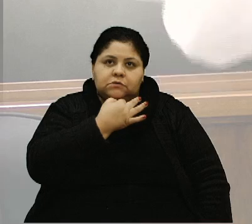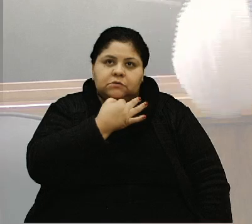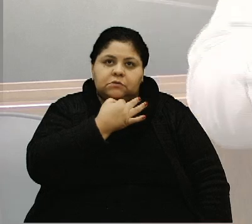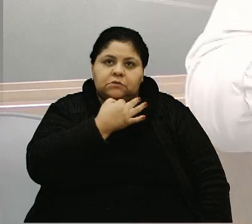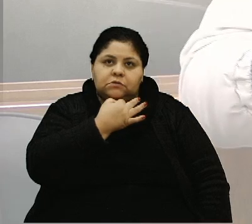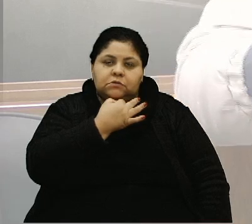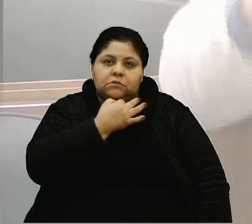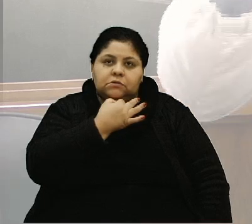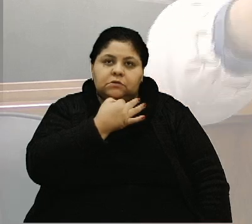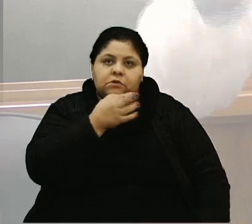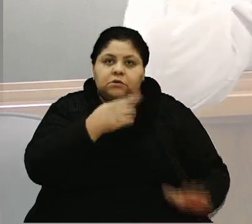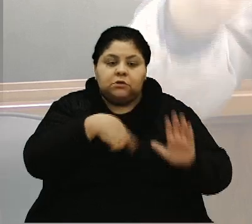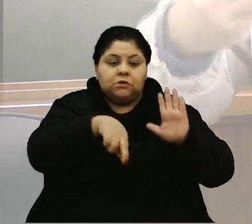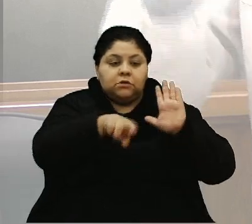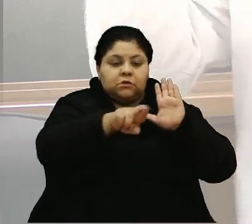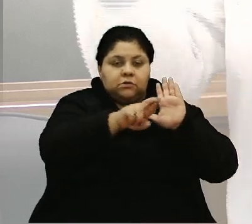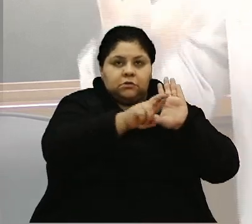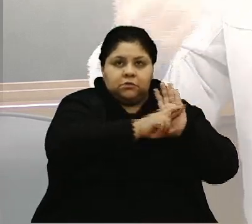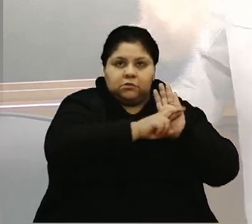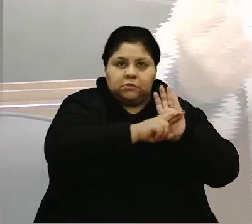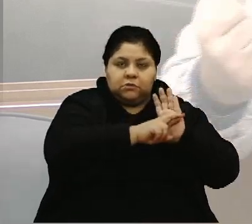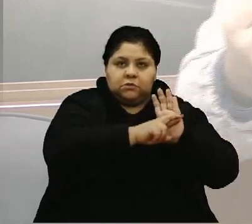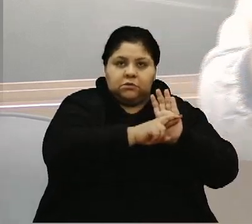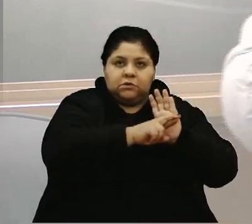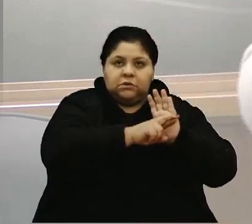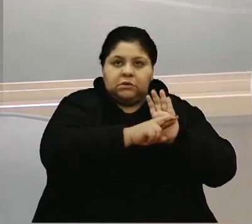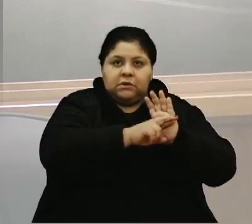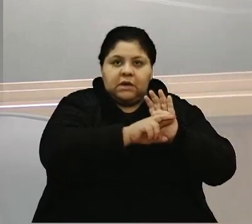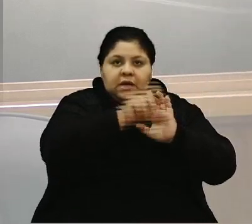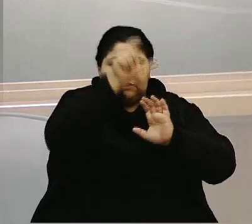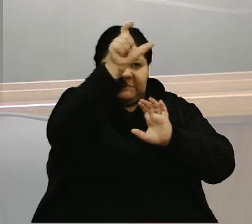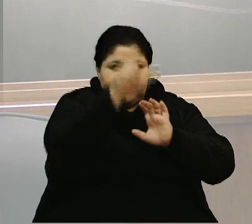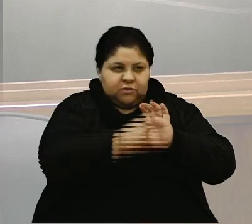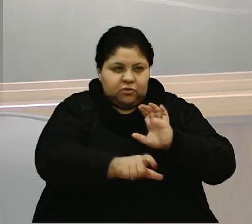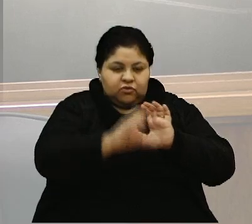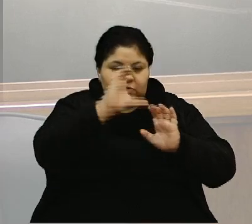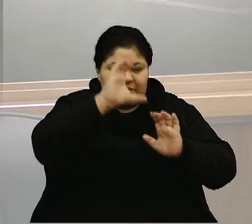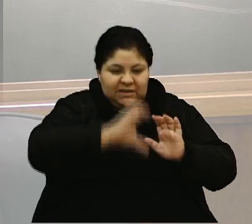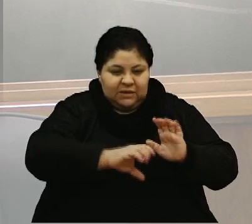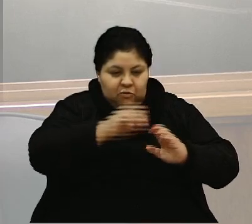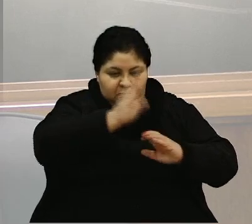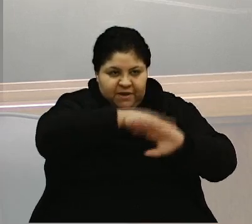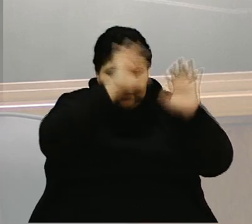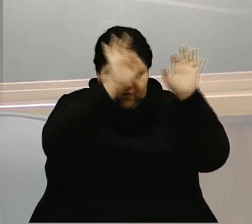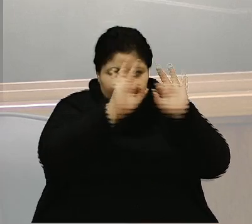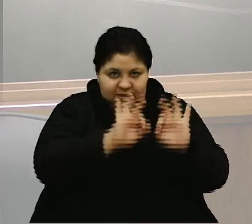no resultado, ela deixa as pessoas mais felizes?